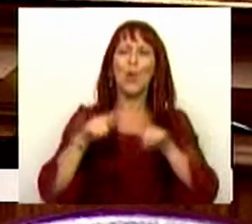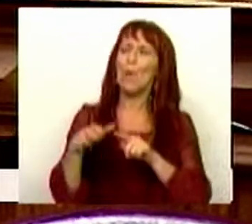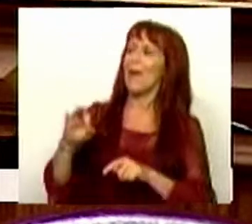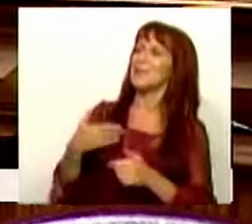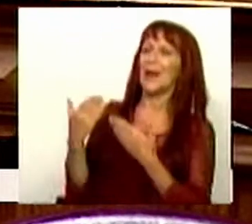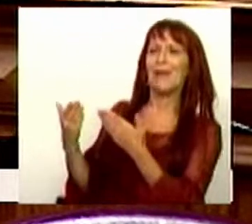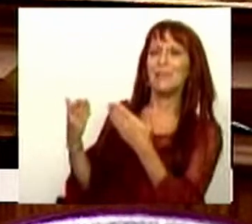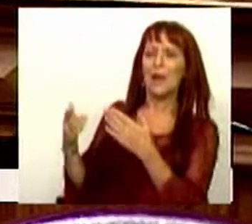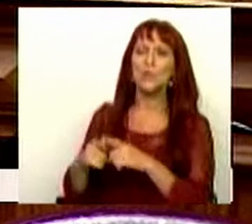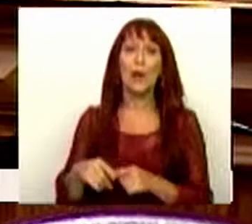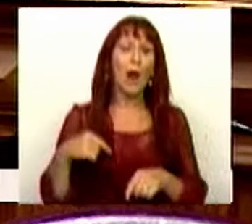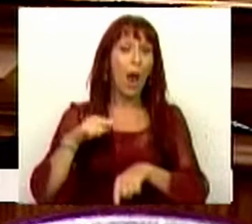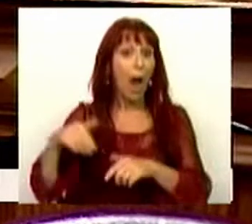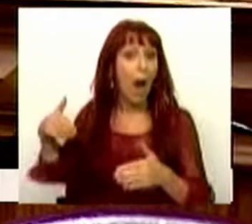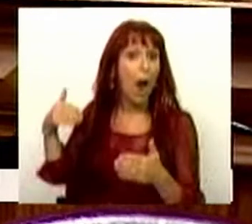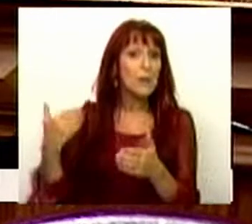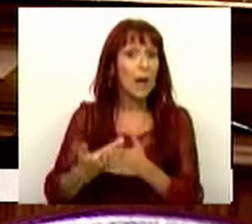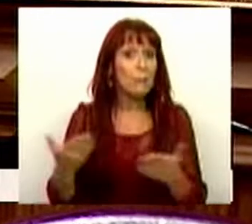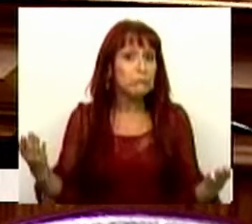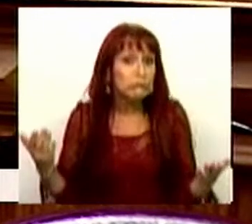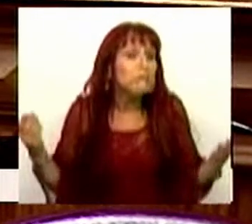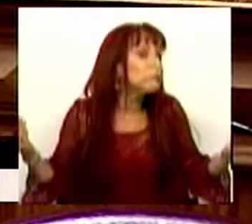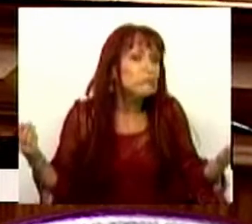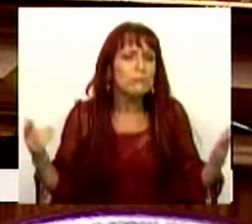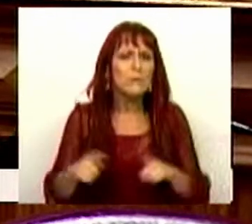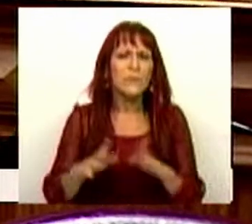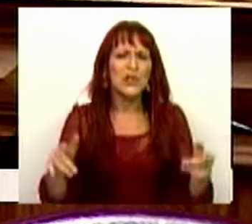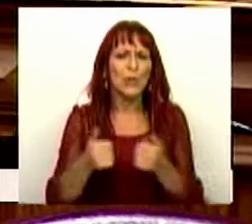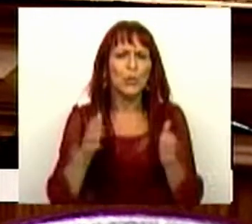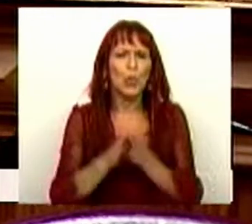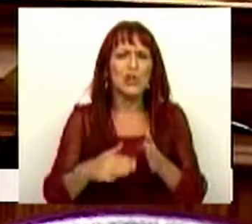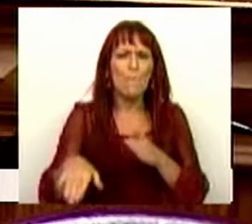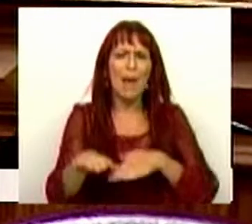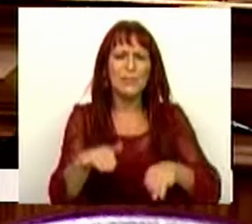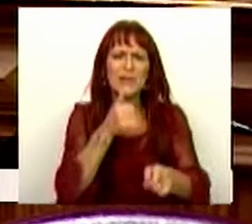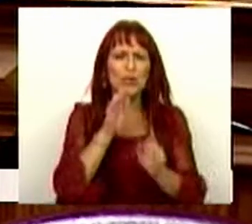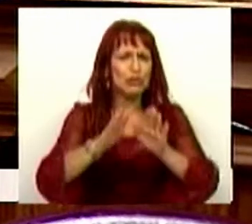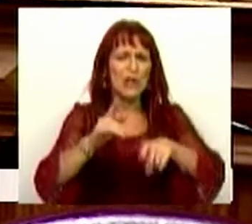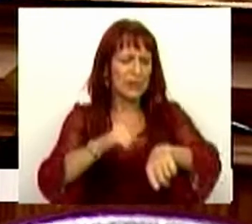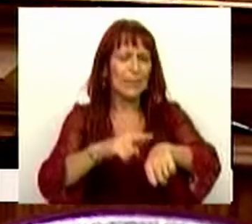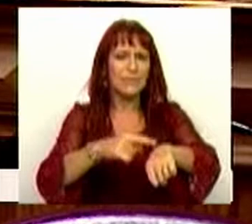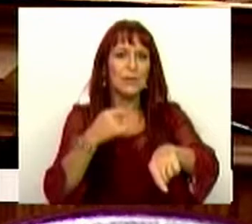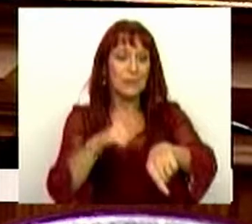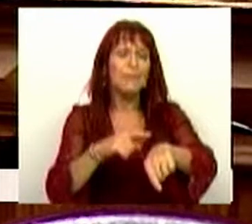PSD. Até ao momento foram dados já todos os passos decisivos